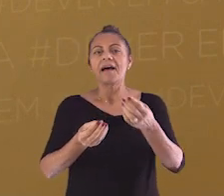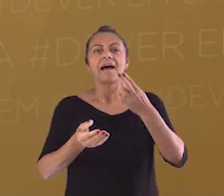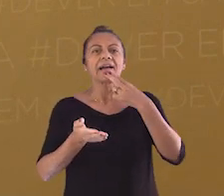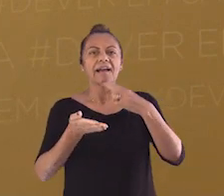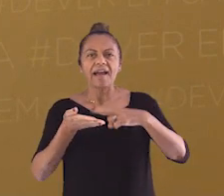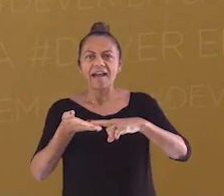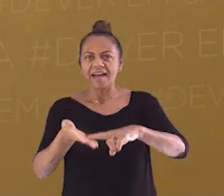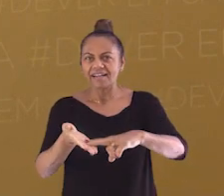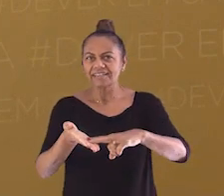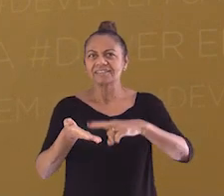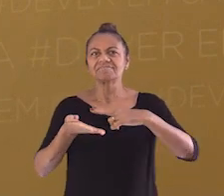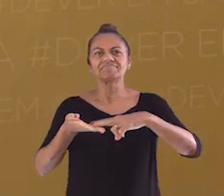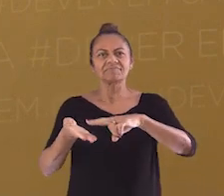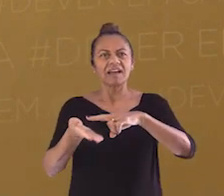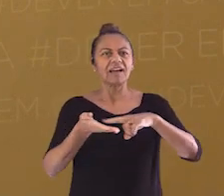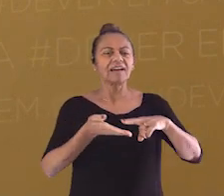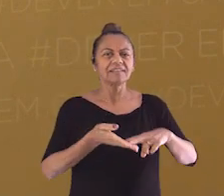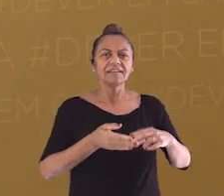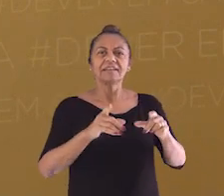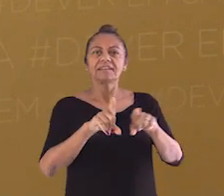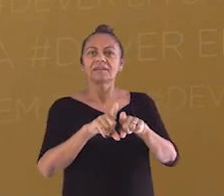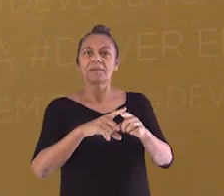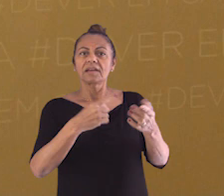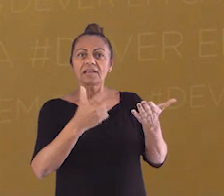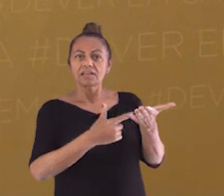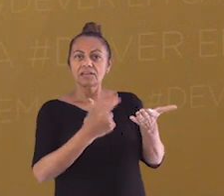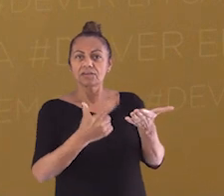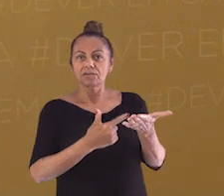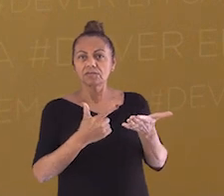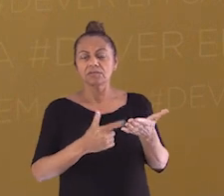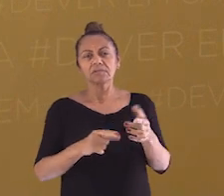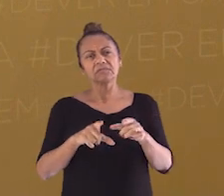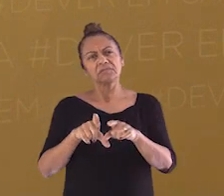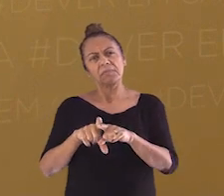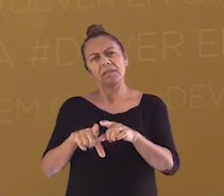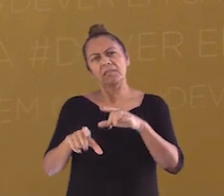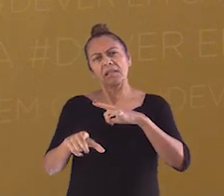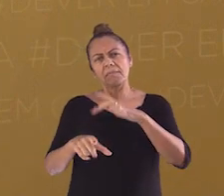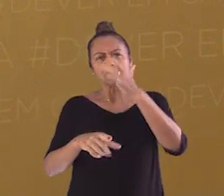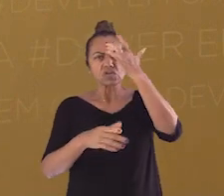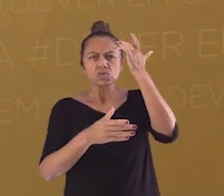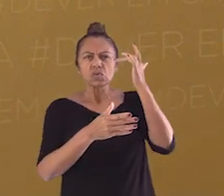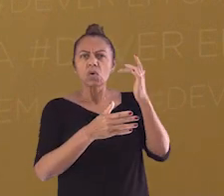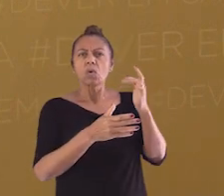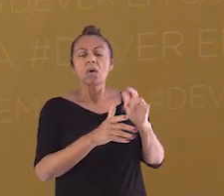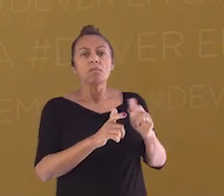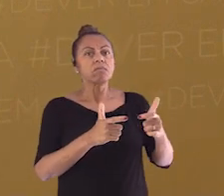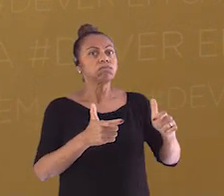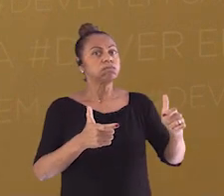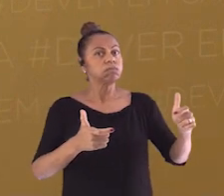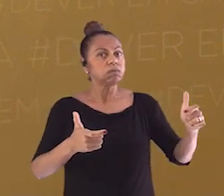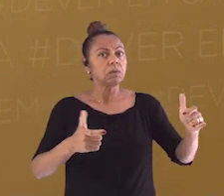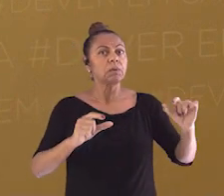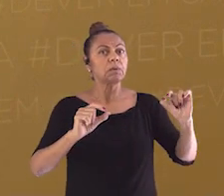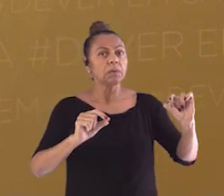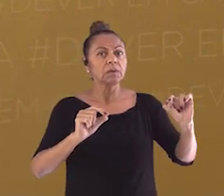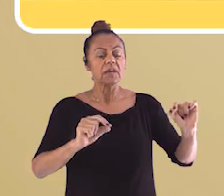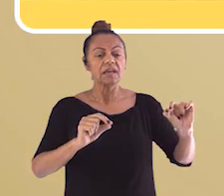livros. Muitas pessoas deixaram o campo para trabalhar nas fábricas, que ficavam nas